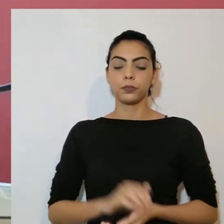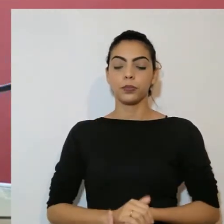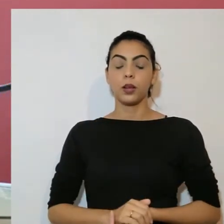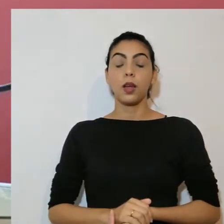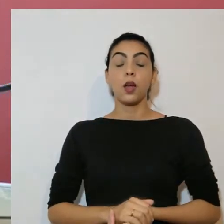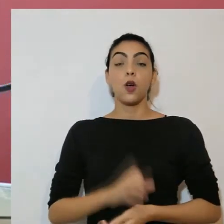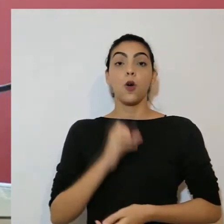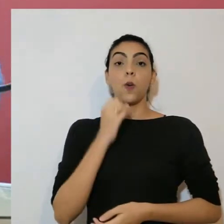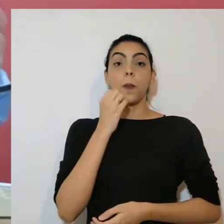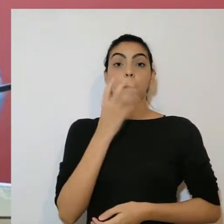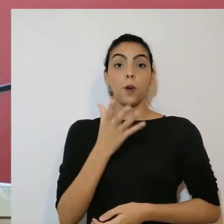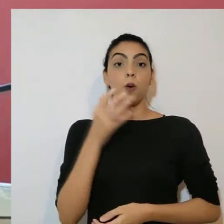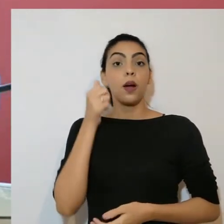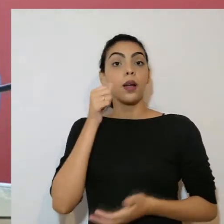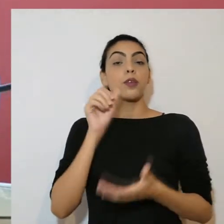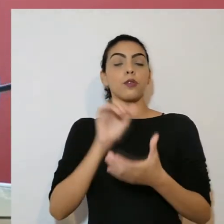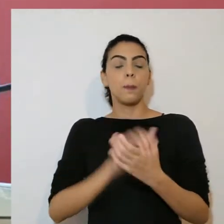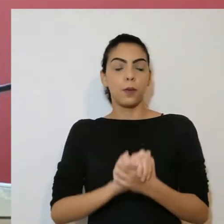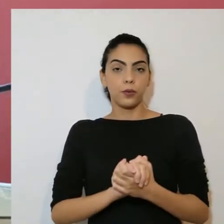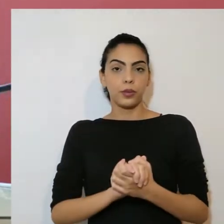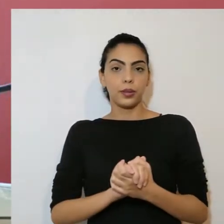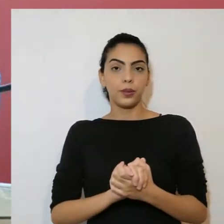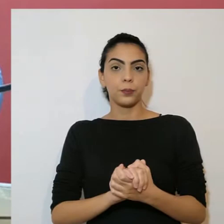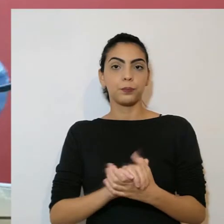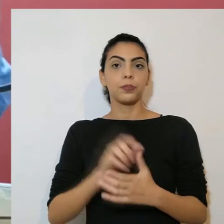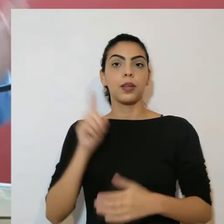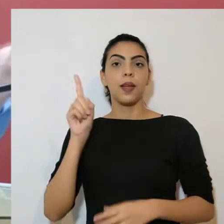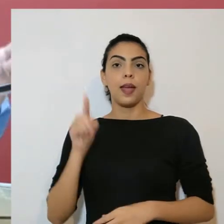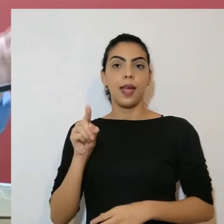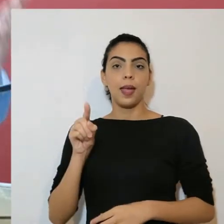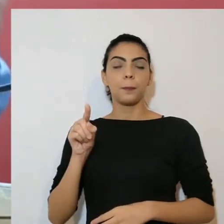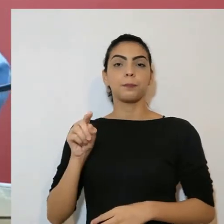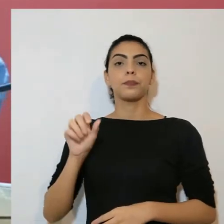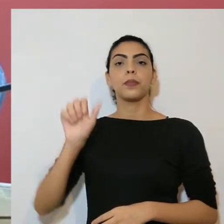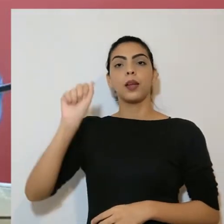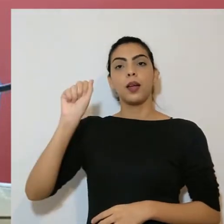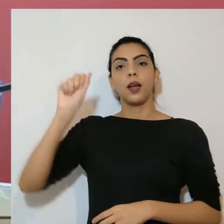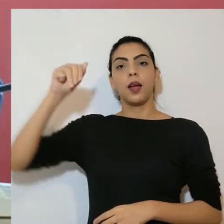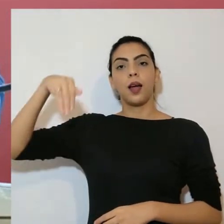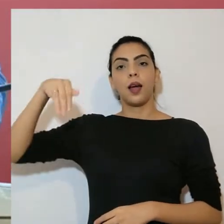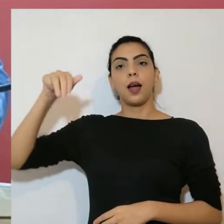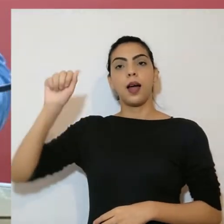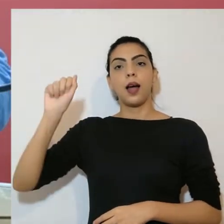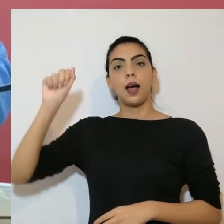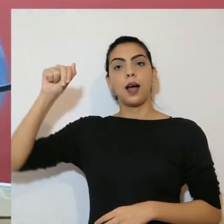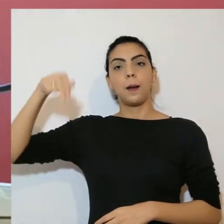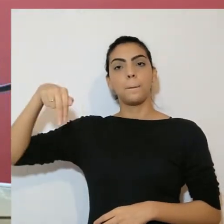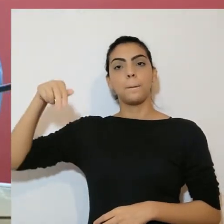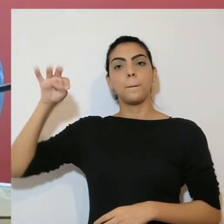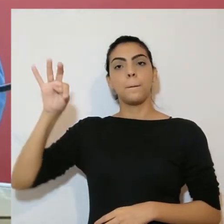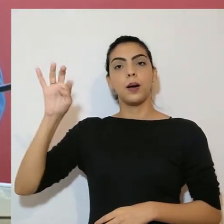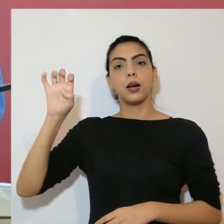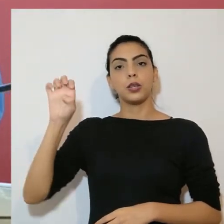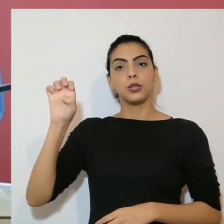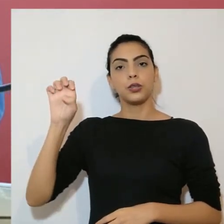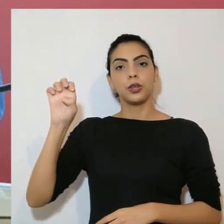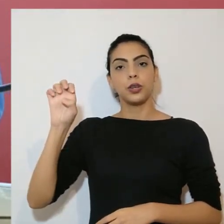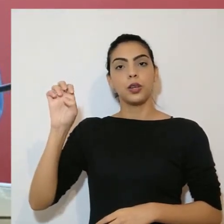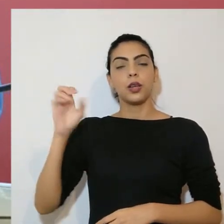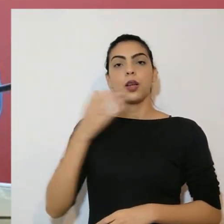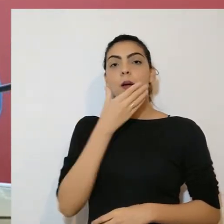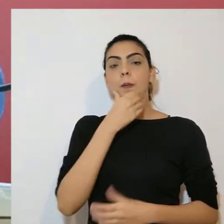o seguinte: uma boa esposa, ela é a amante do seu jovem